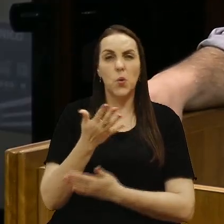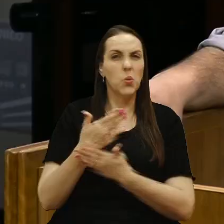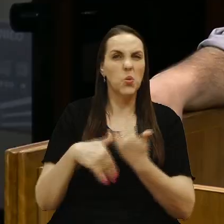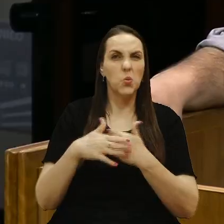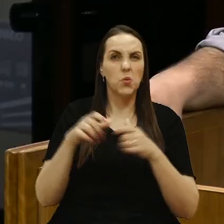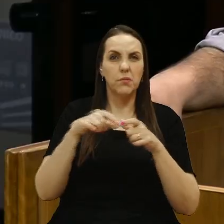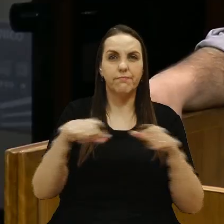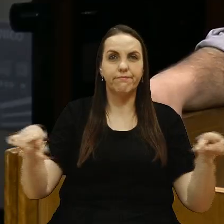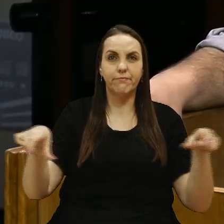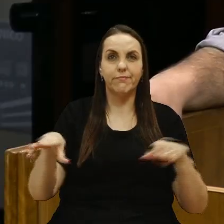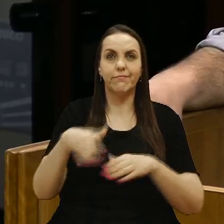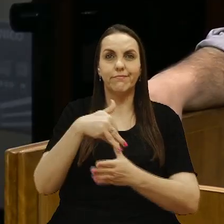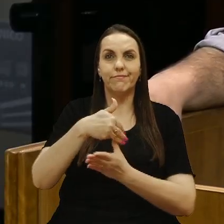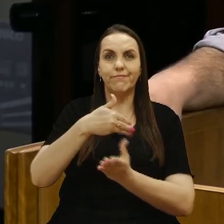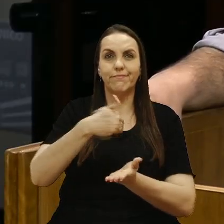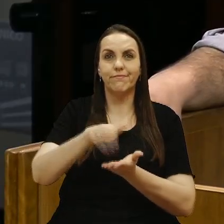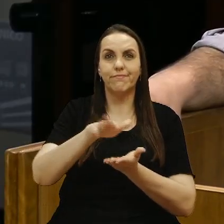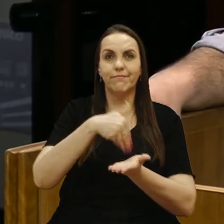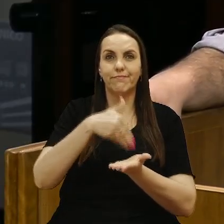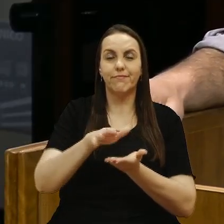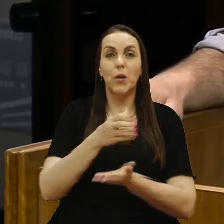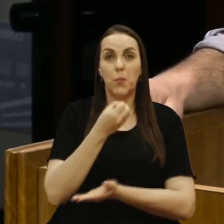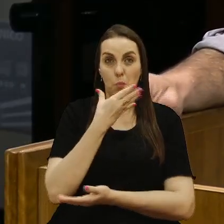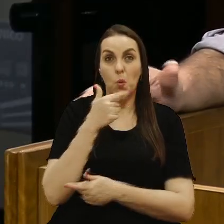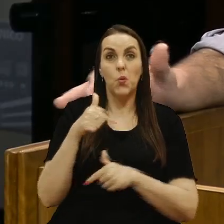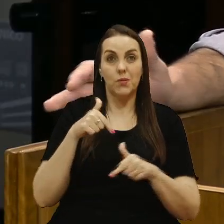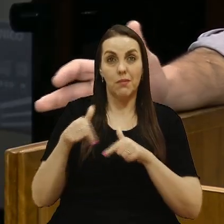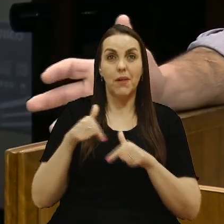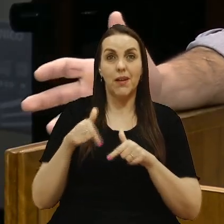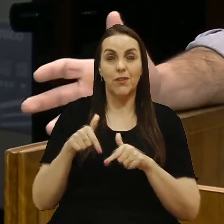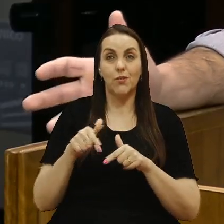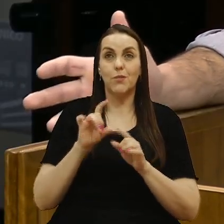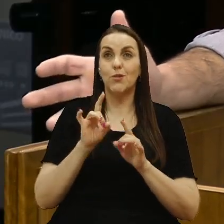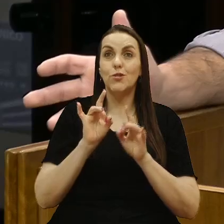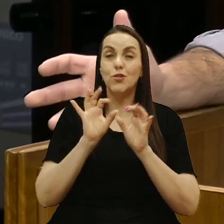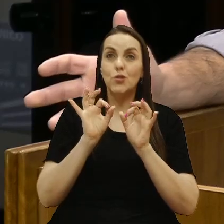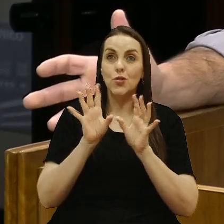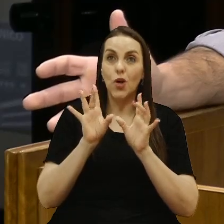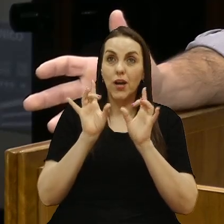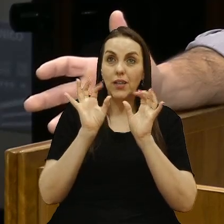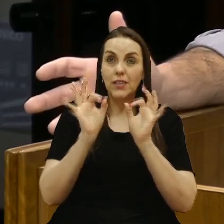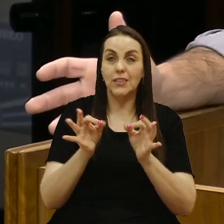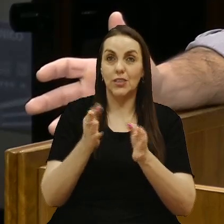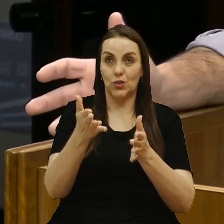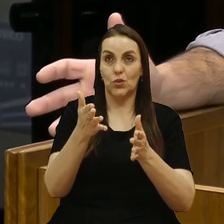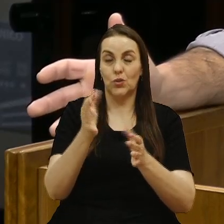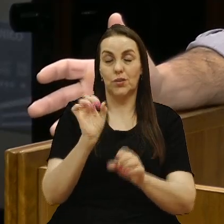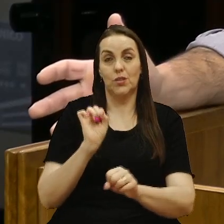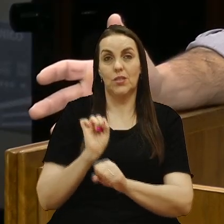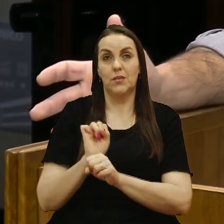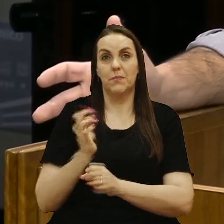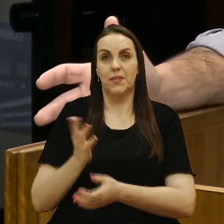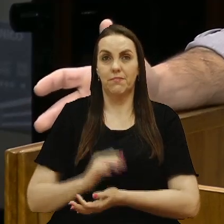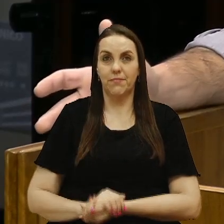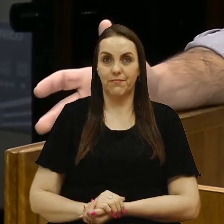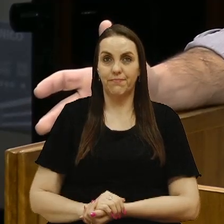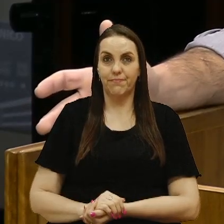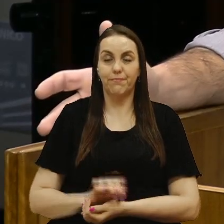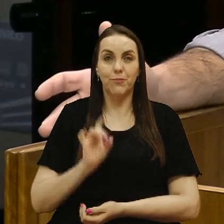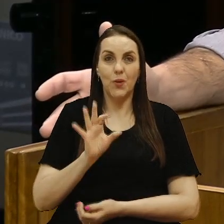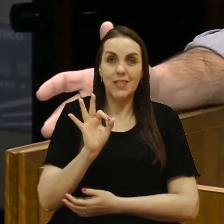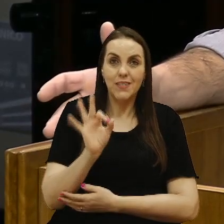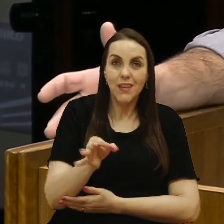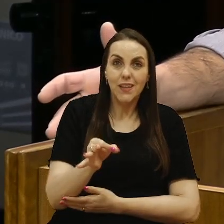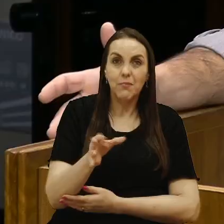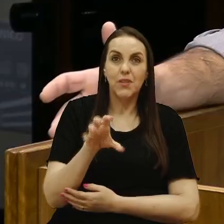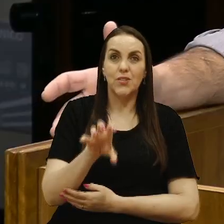quilômetros. Secretário, foi muito bom esse trabalho, mas não é exatamente isso que a gente espera. Não é exatamente isso que a